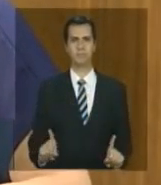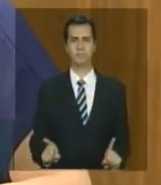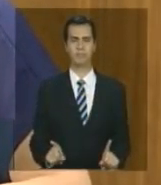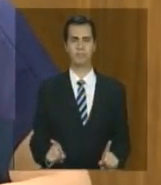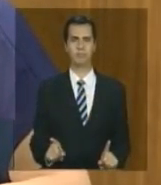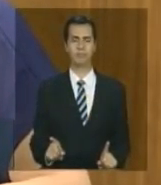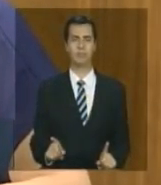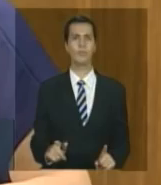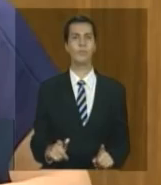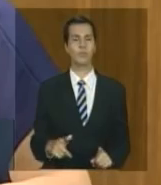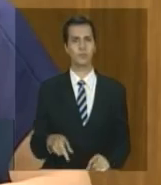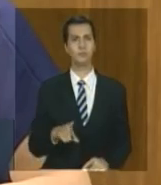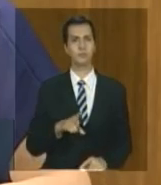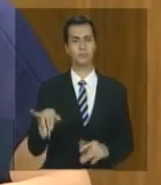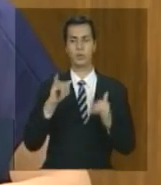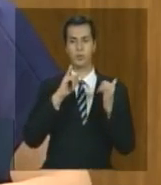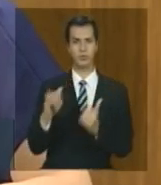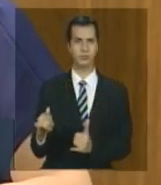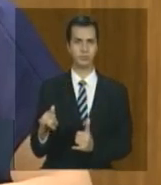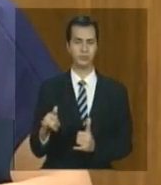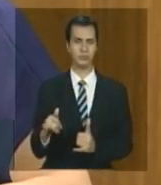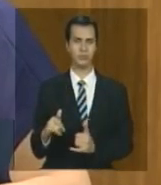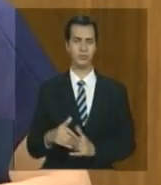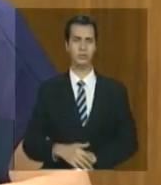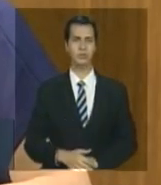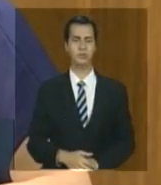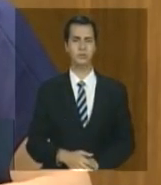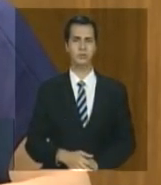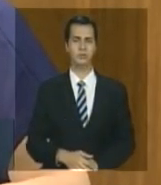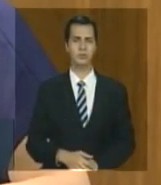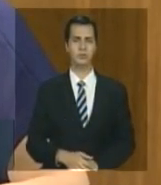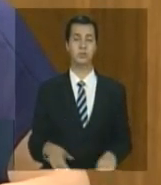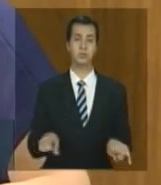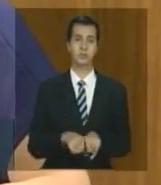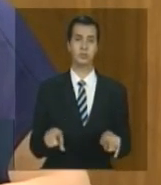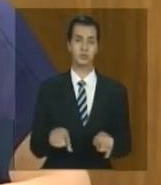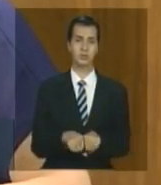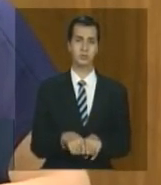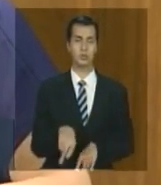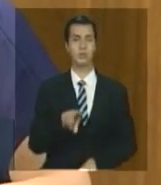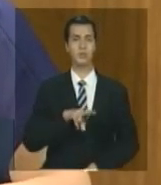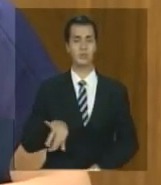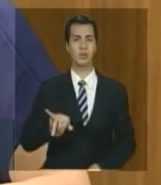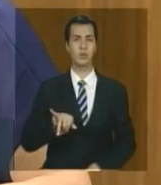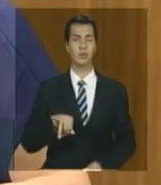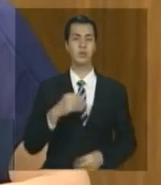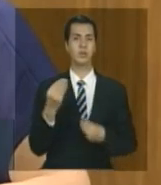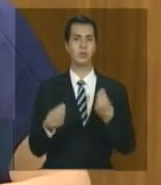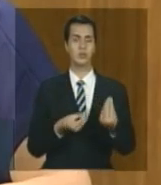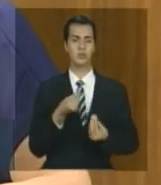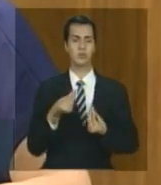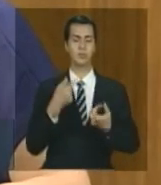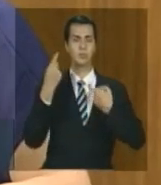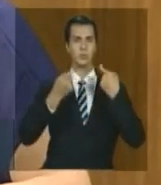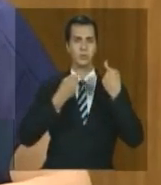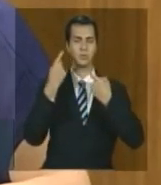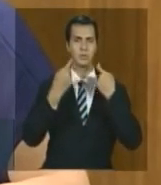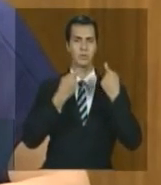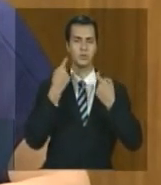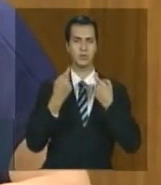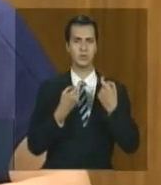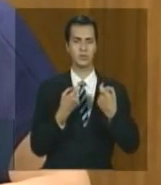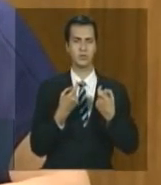verificada, né, consistentemente na Síria, e também deverá haver uma expressão de preocupação com